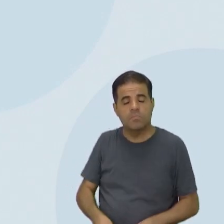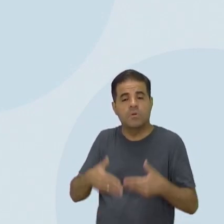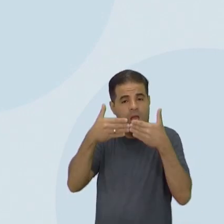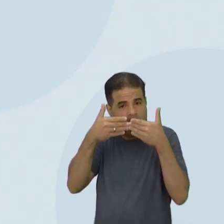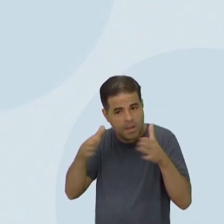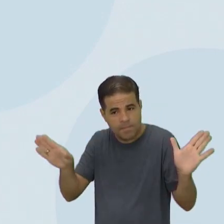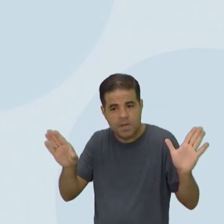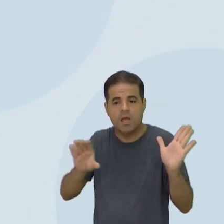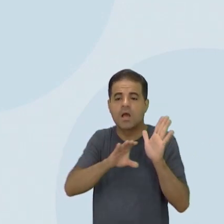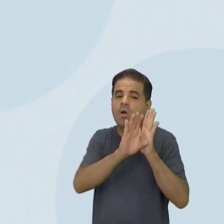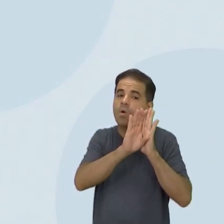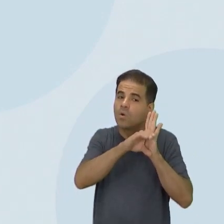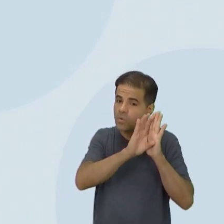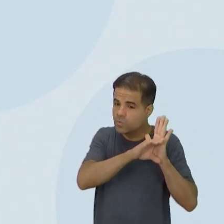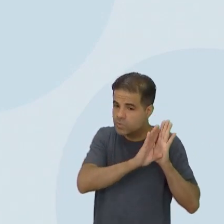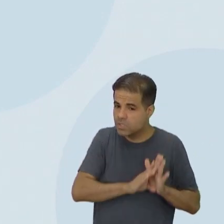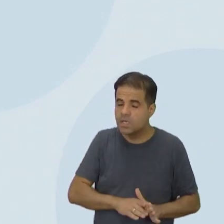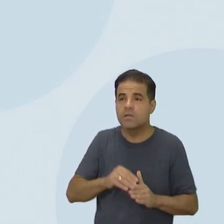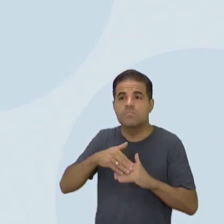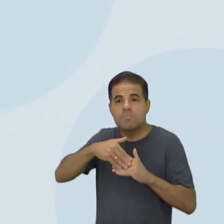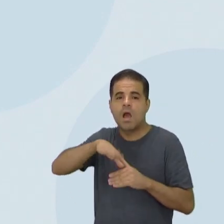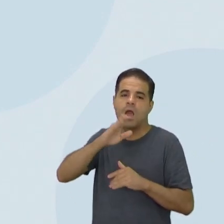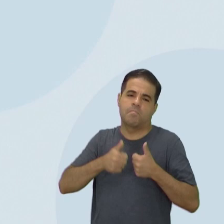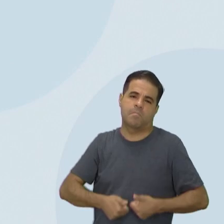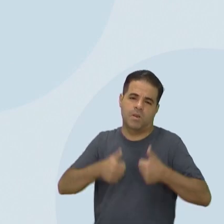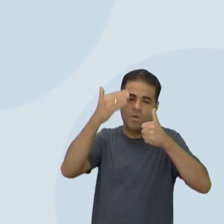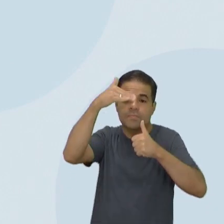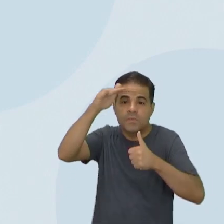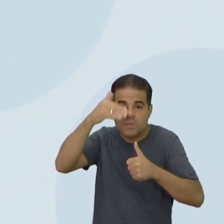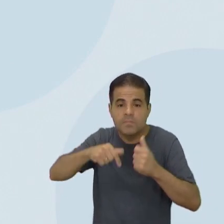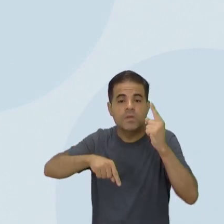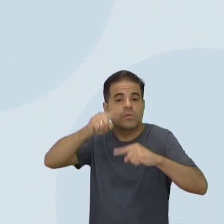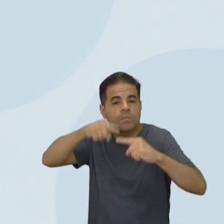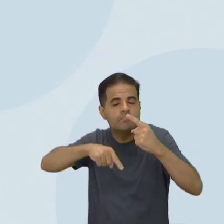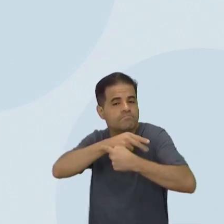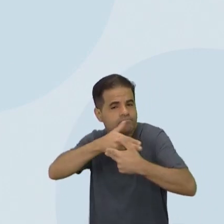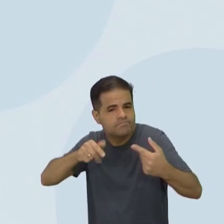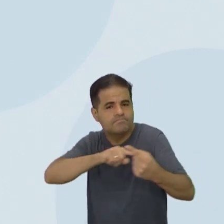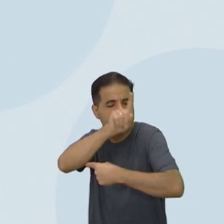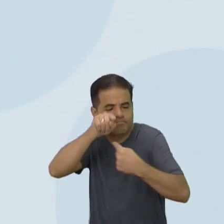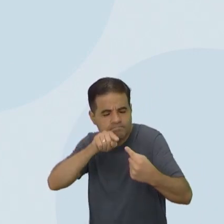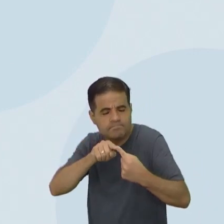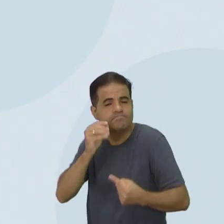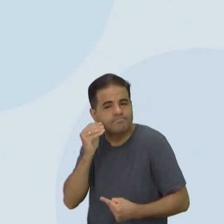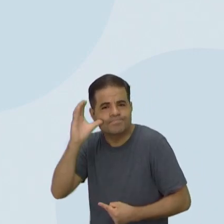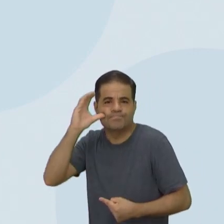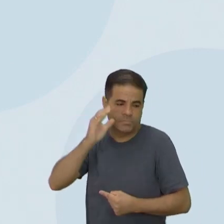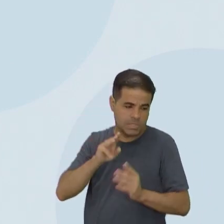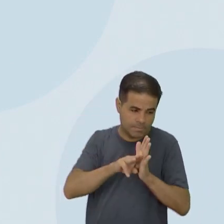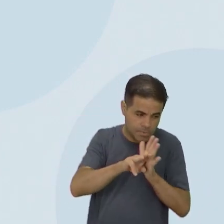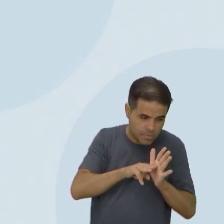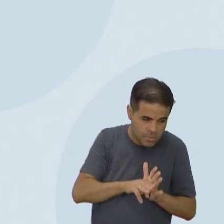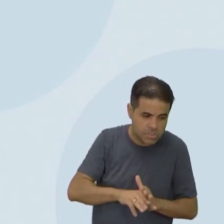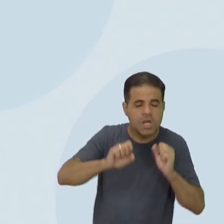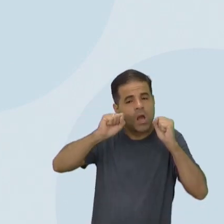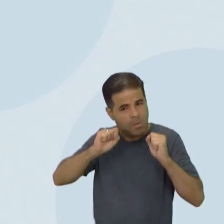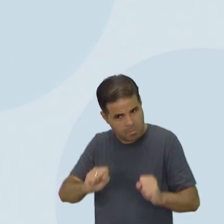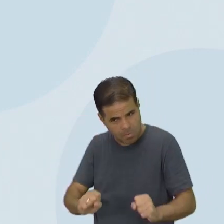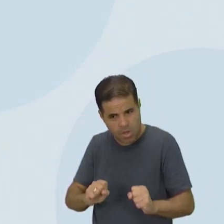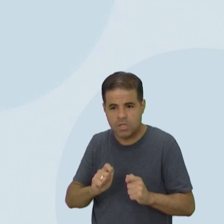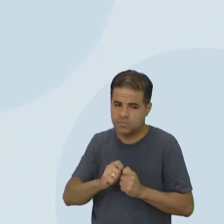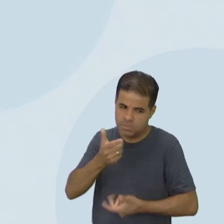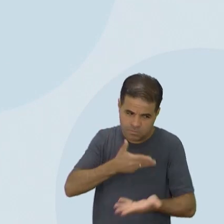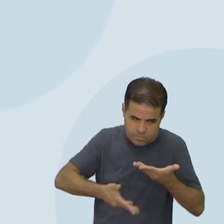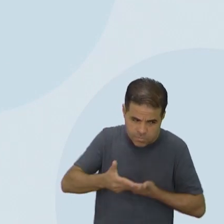esses conceitos e promover um maior entendimento sobre o objeto de conhecimento. A metodologia pode ser realizada